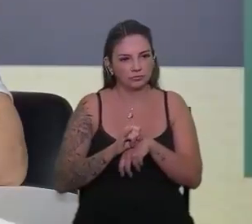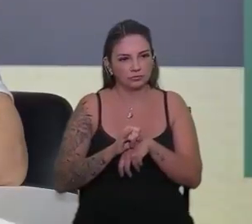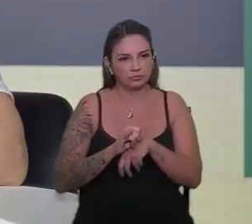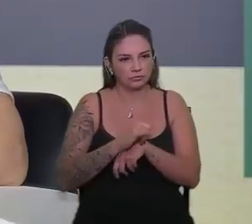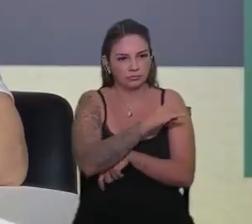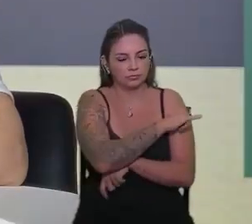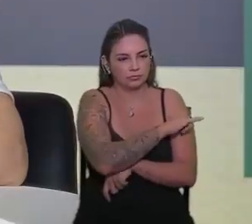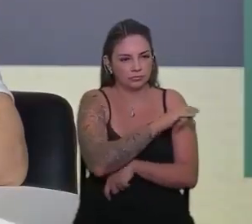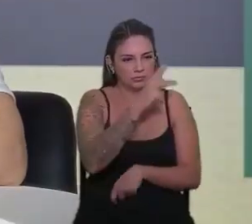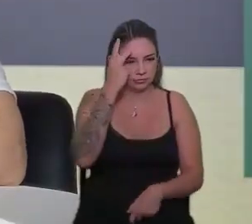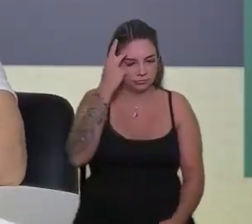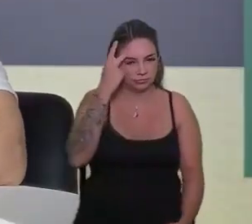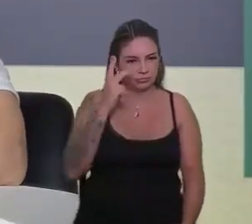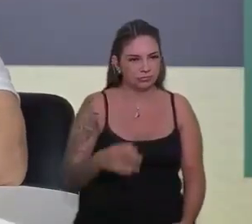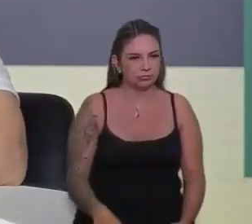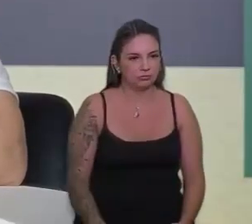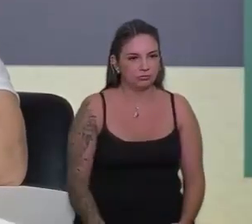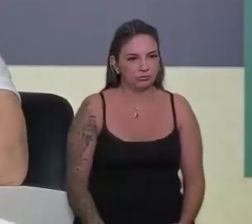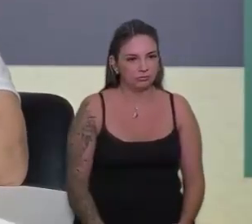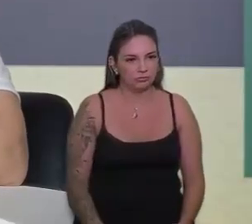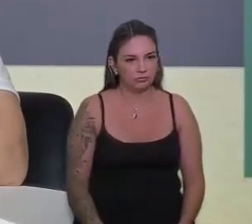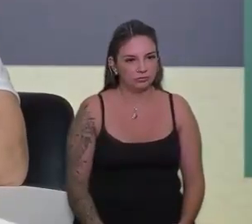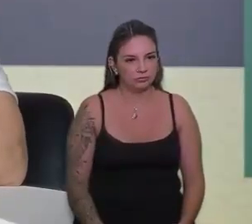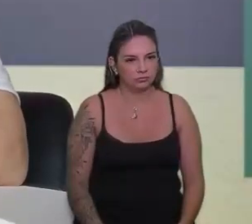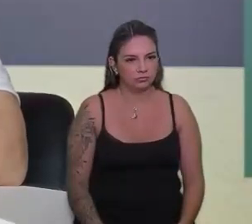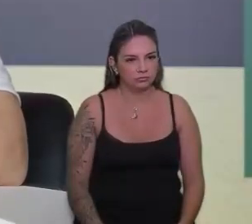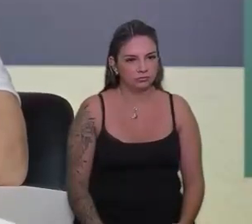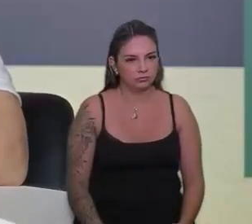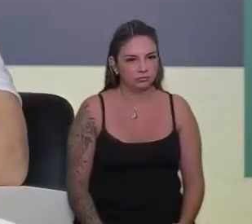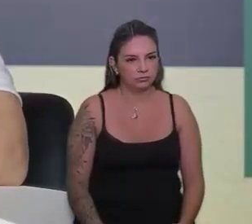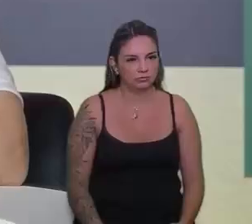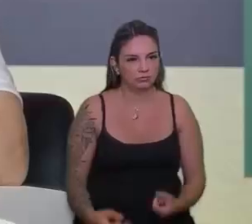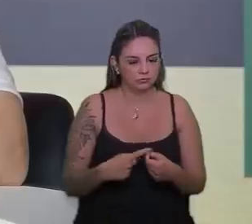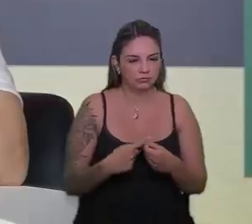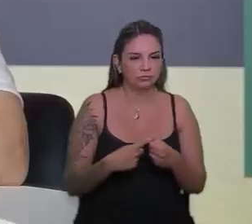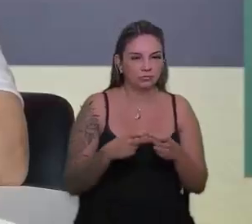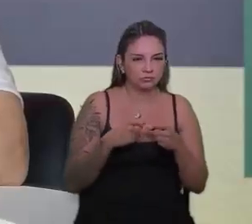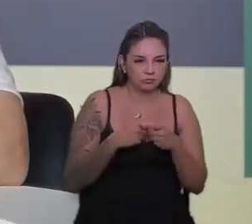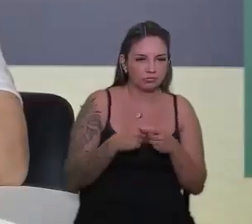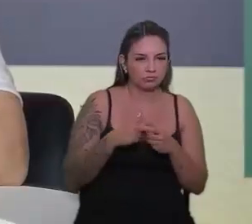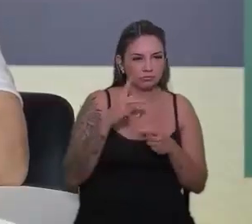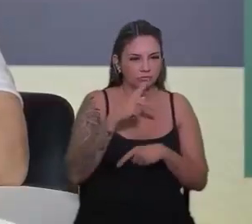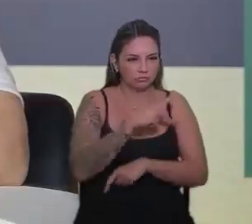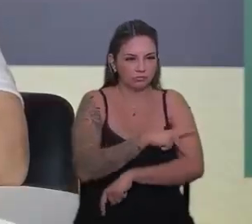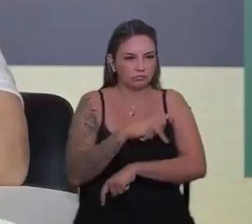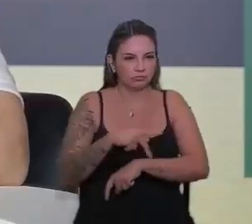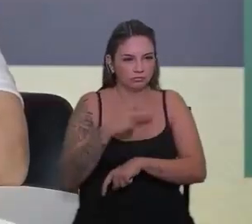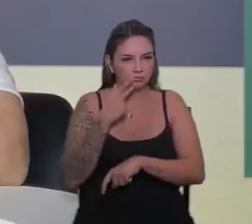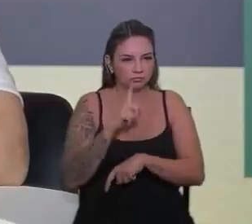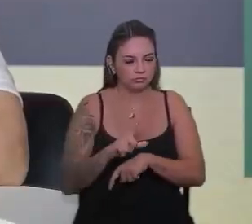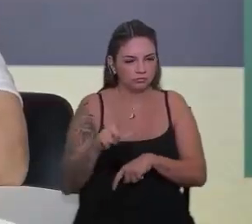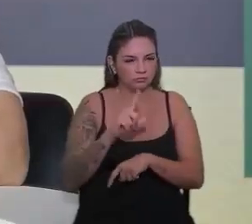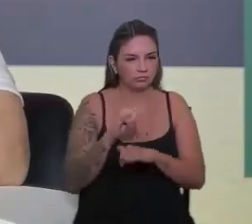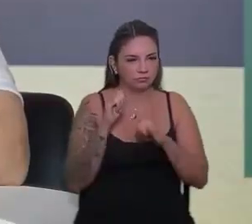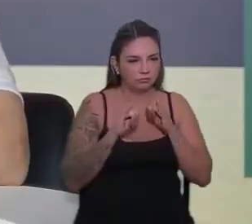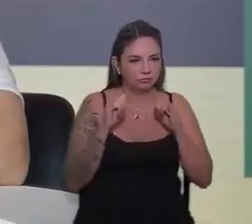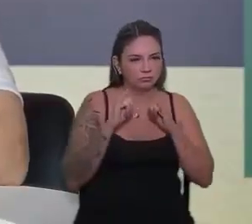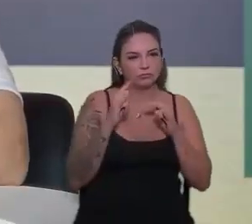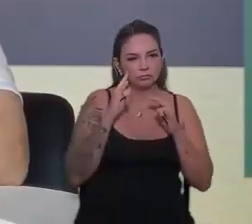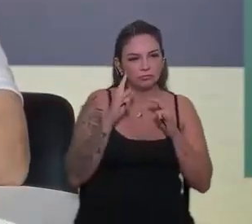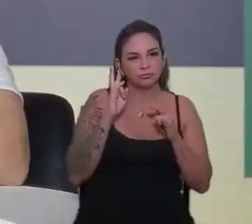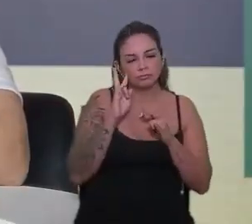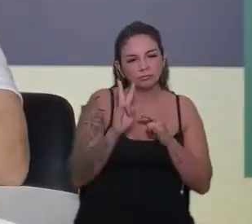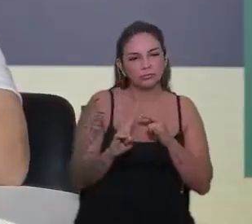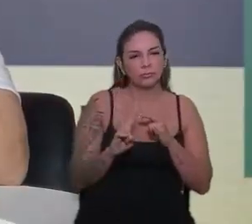Paulo, e isso, por exemplo, é uma coisa maravilhosa, né? A gente está aqui numa cidade interior, em Paracatu, falando de literatura, divulgando,